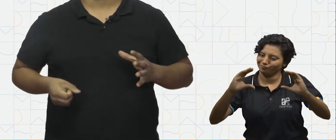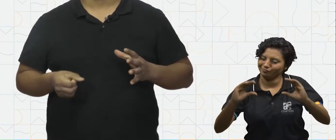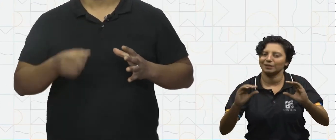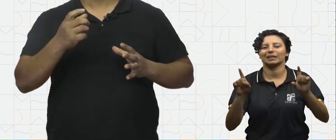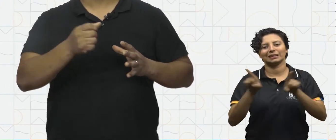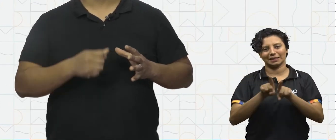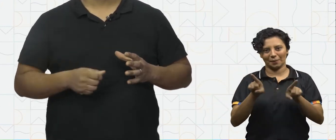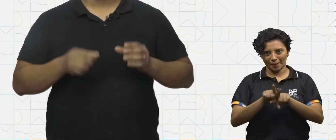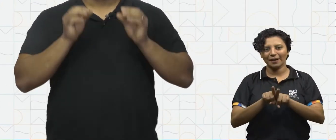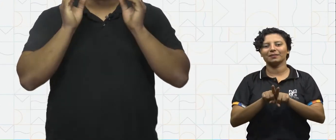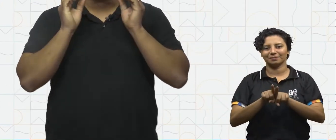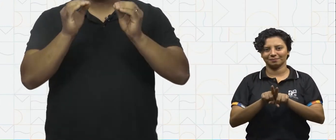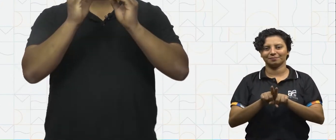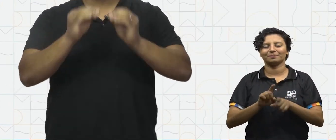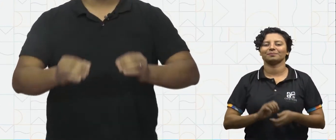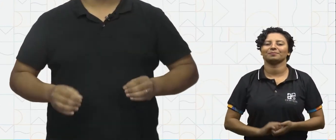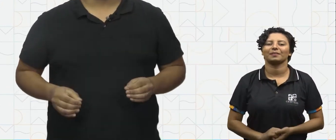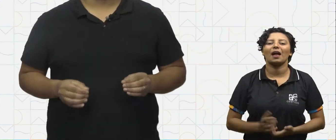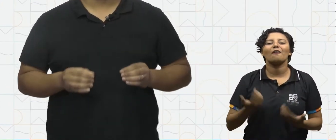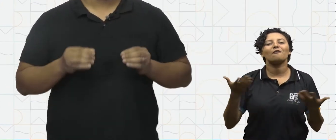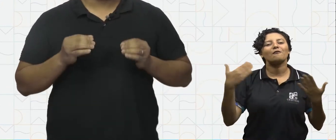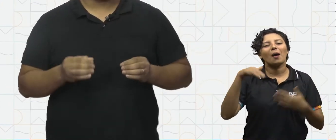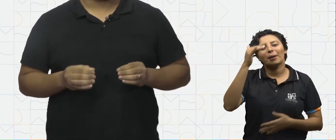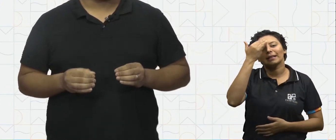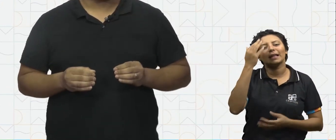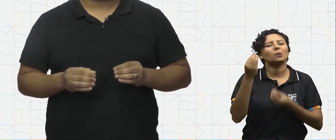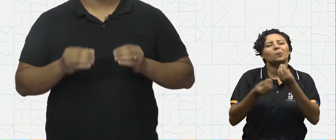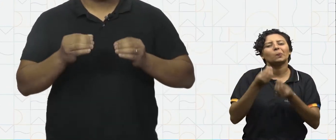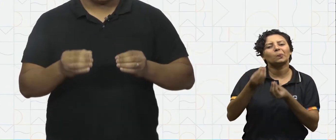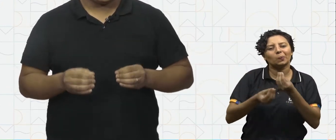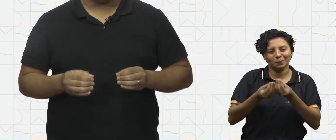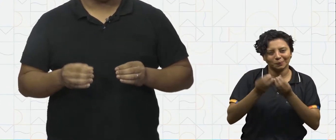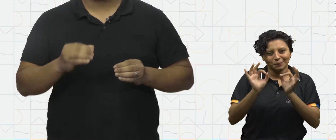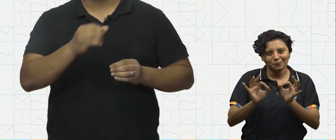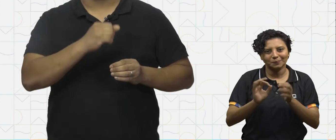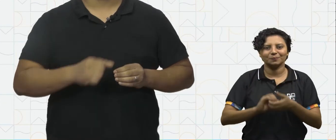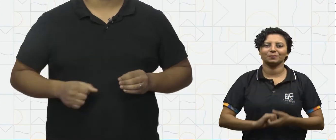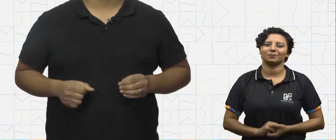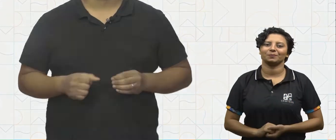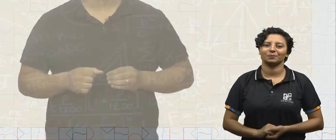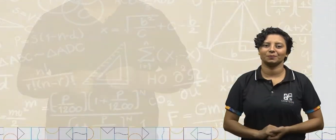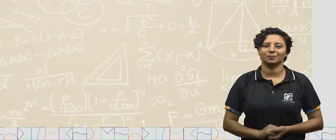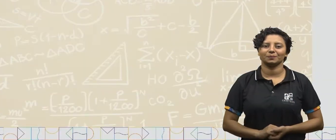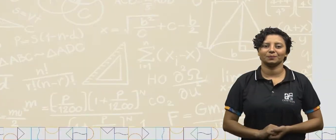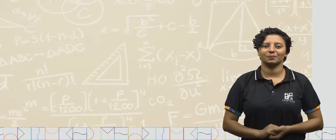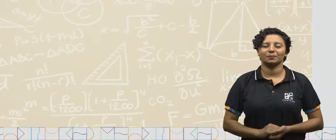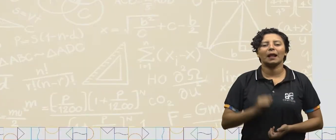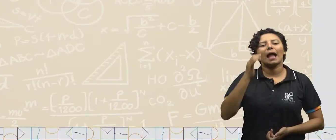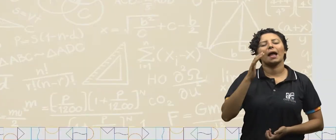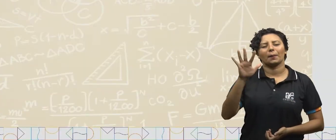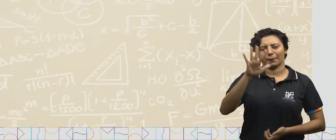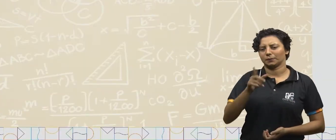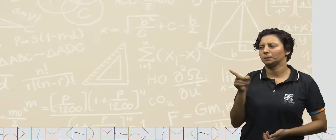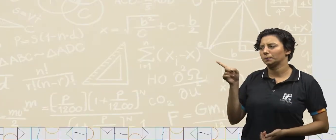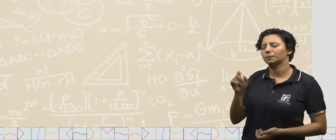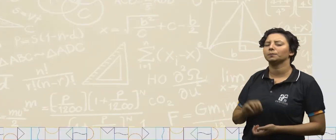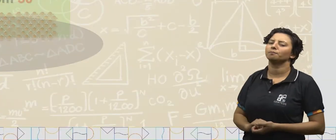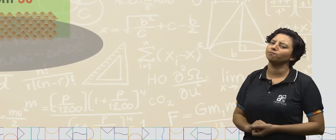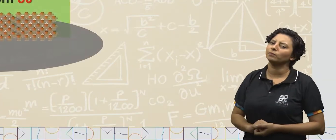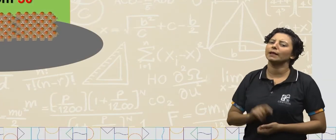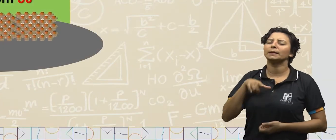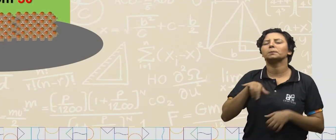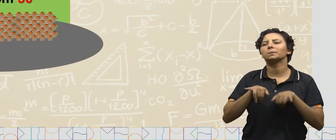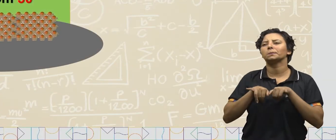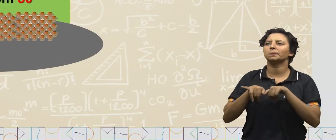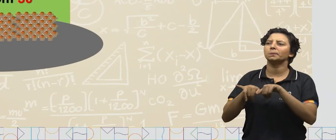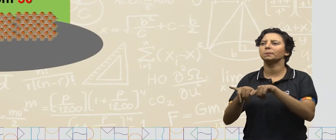junta. Então, vamos entender como isso acontece, está bem? Vamos lá! Imagine que você está em